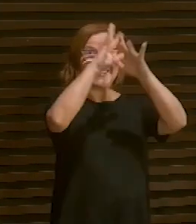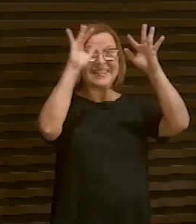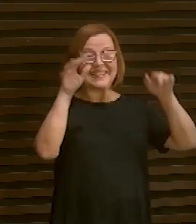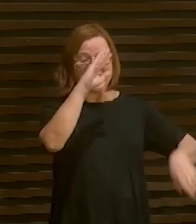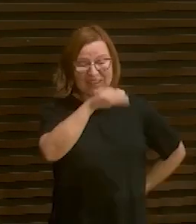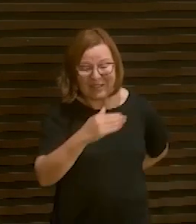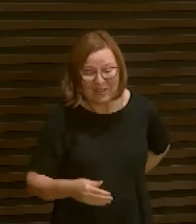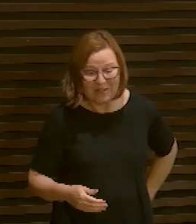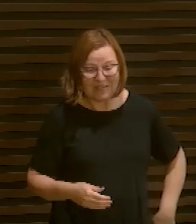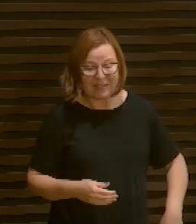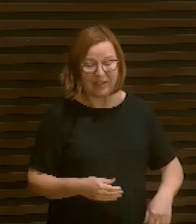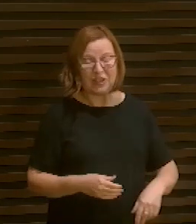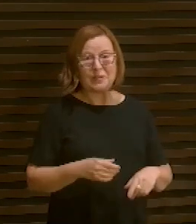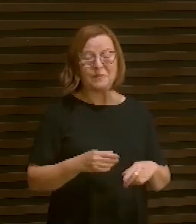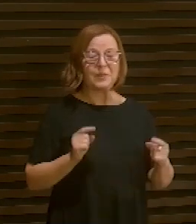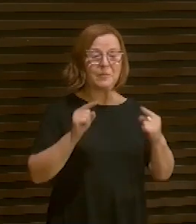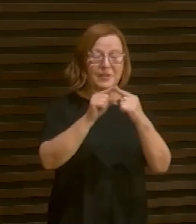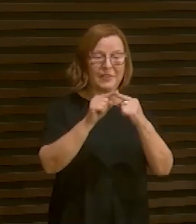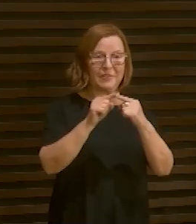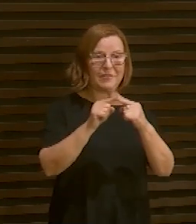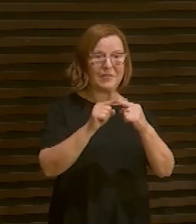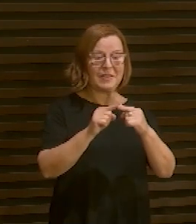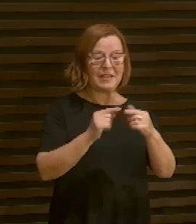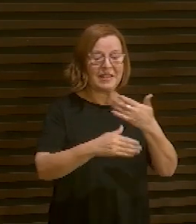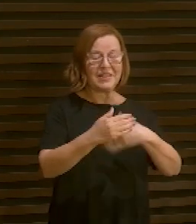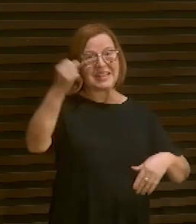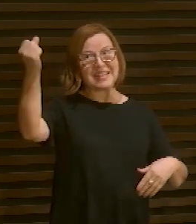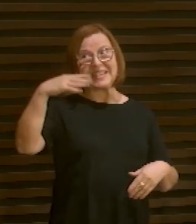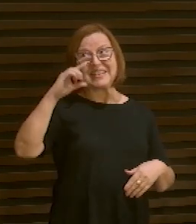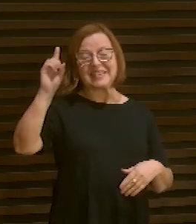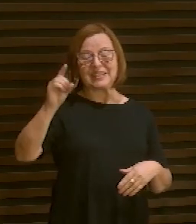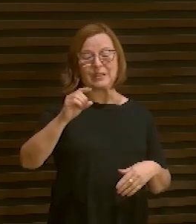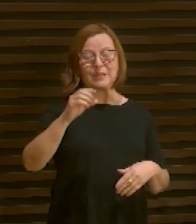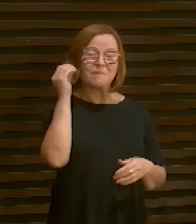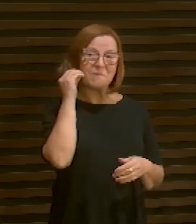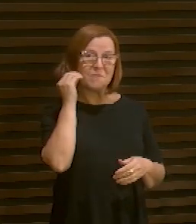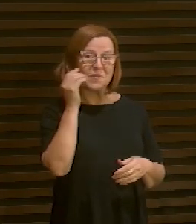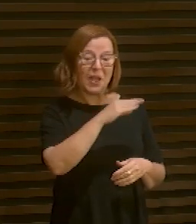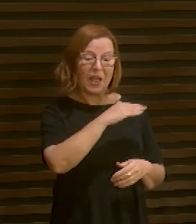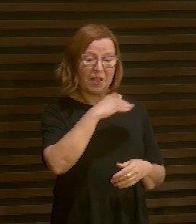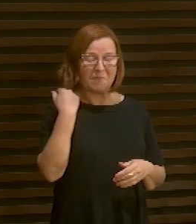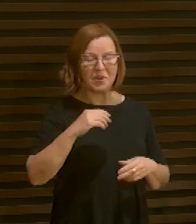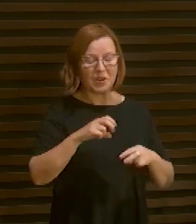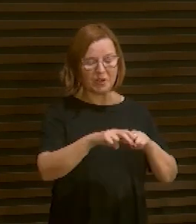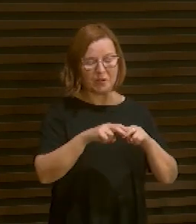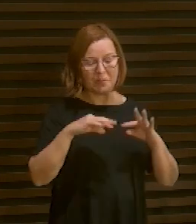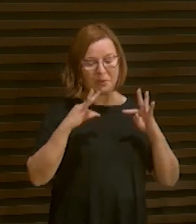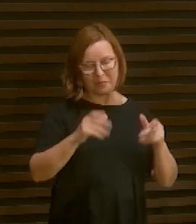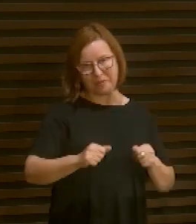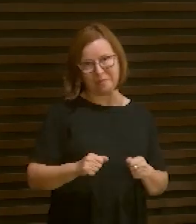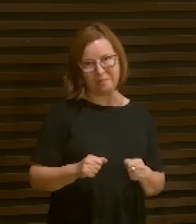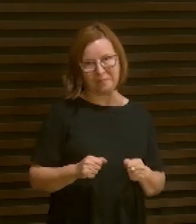pela graça de Deus provasse a morte por todos os homens. Então, porque convinha